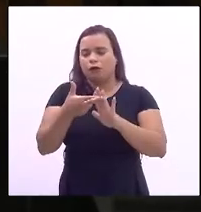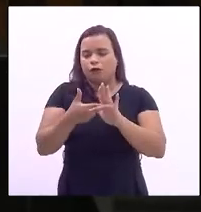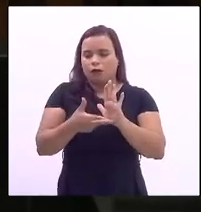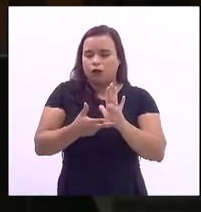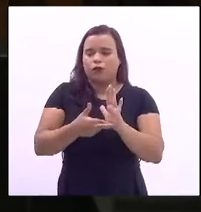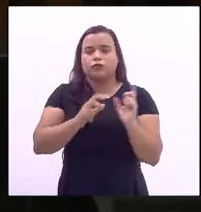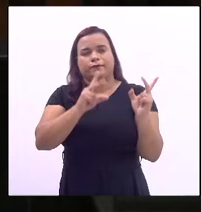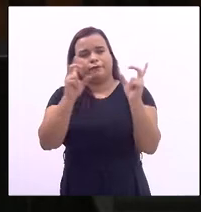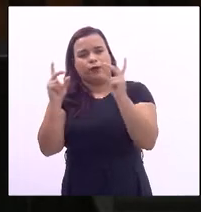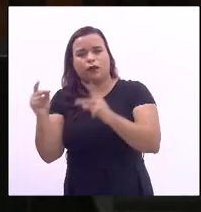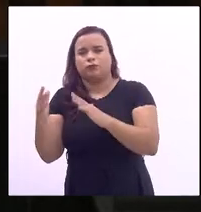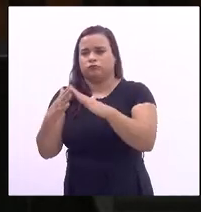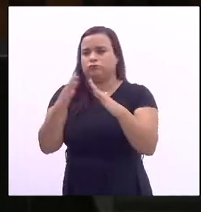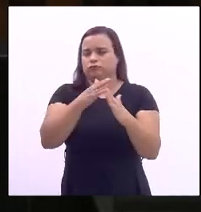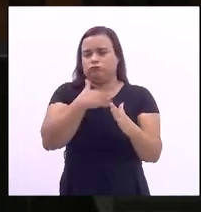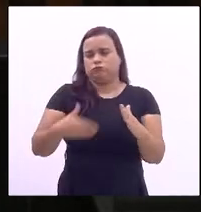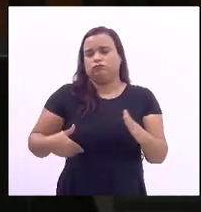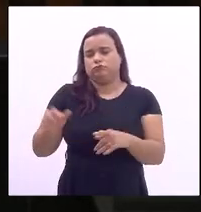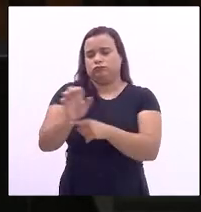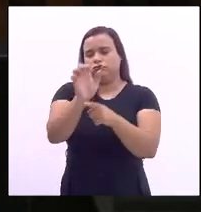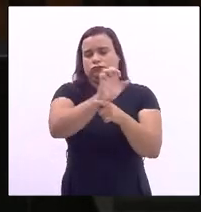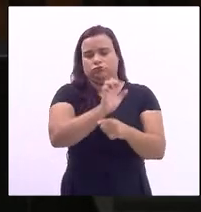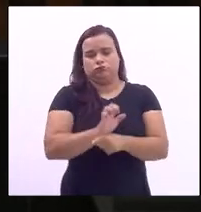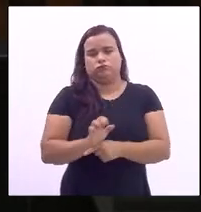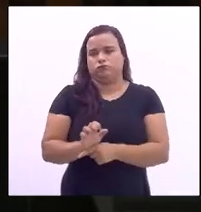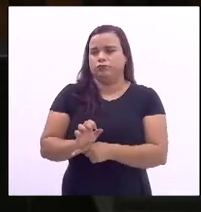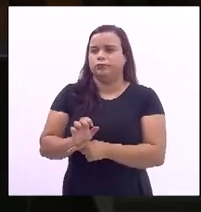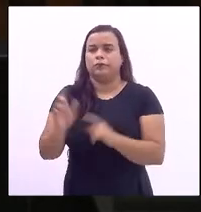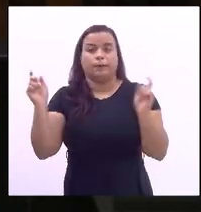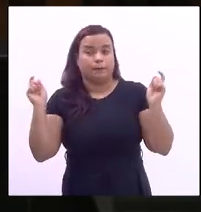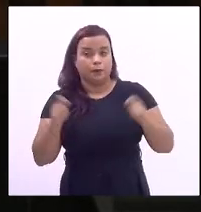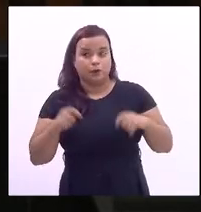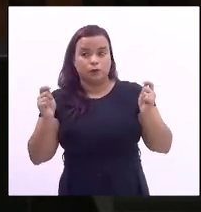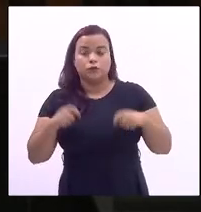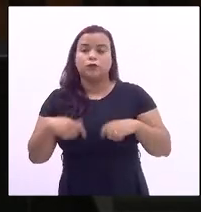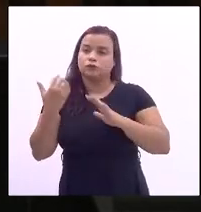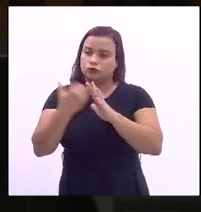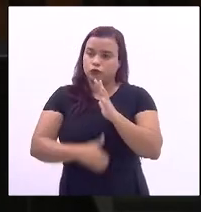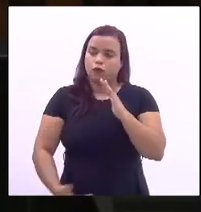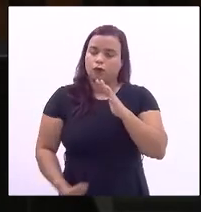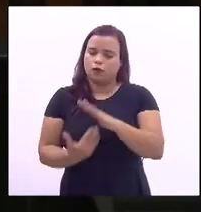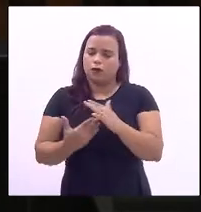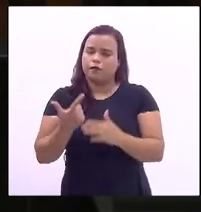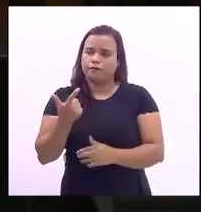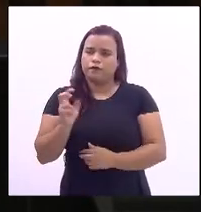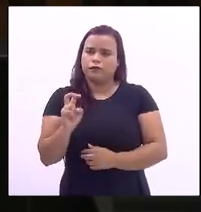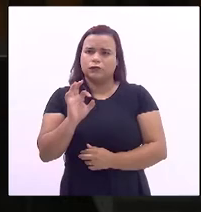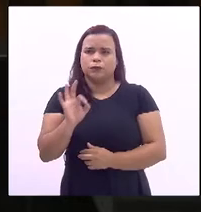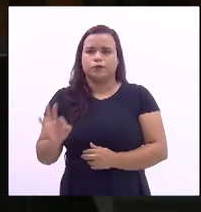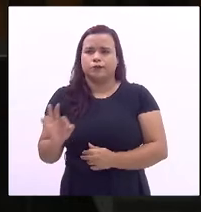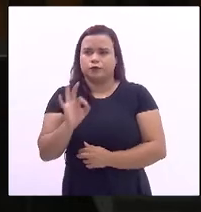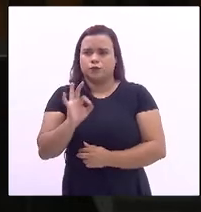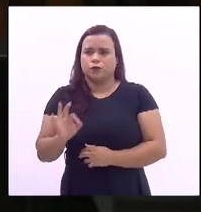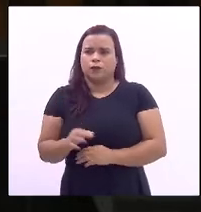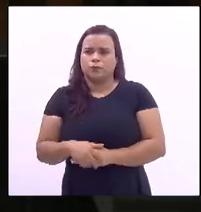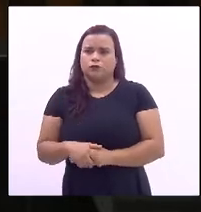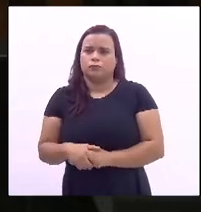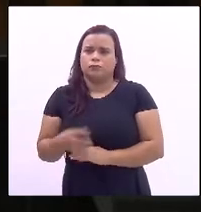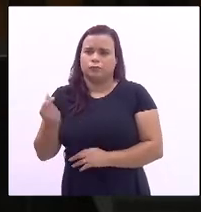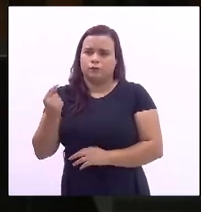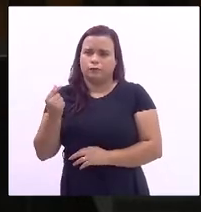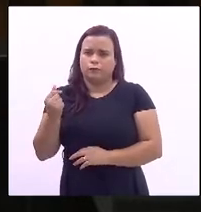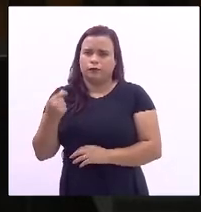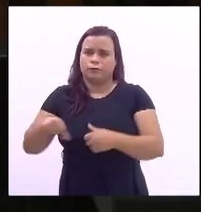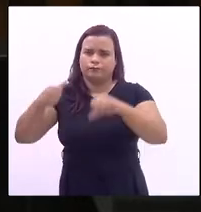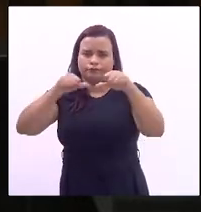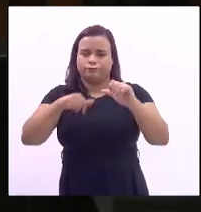regras para a venda dos imóveis públicos estaduais com possibilidade de desconto de até 25 por cento do